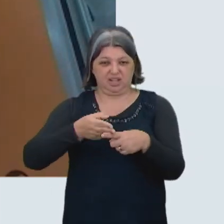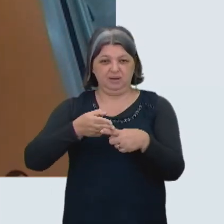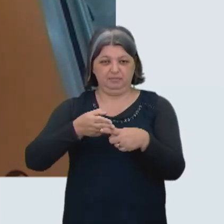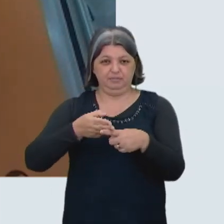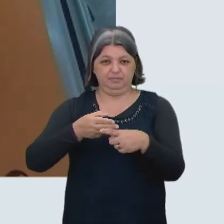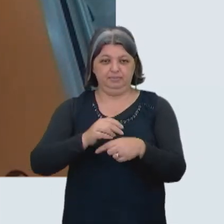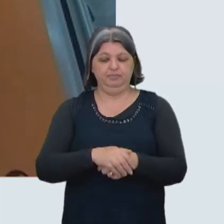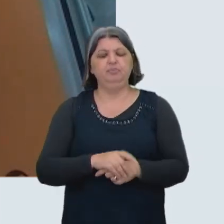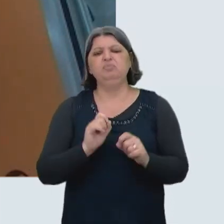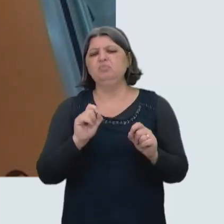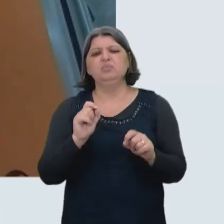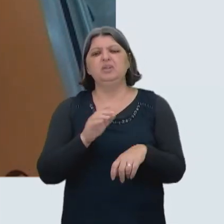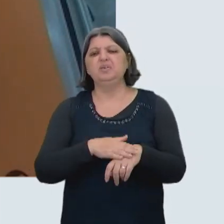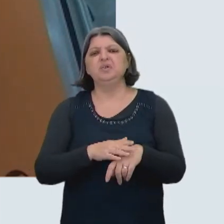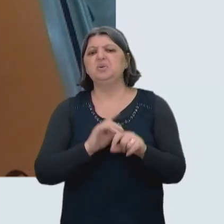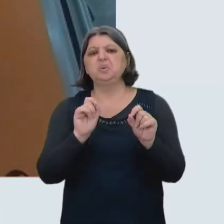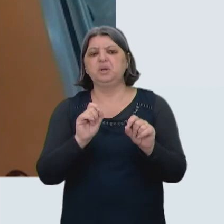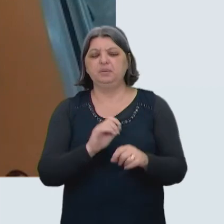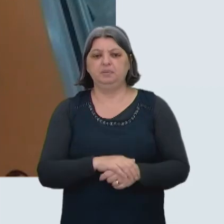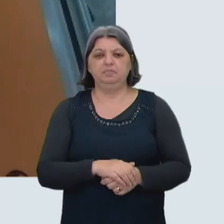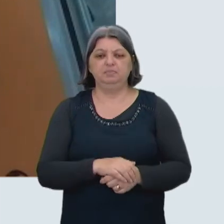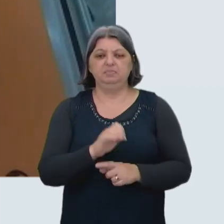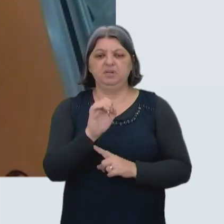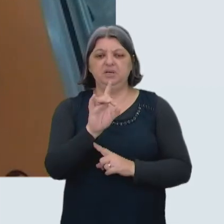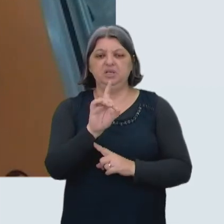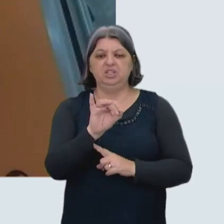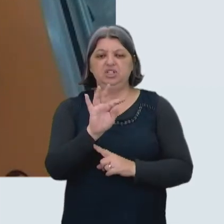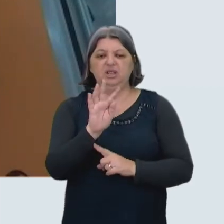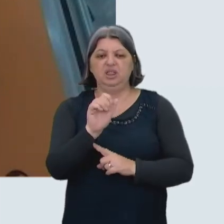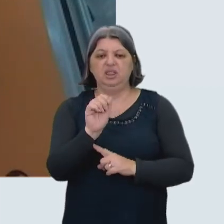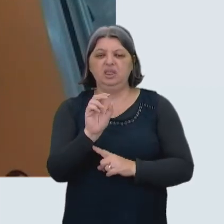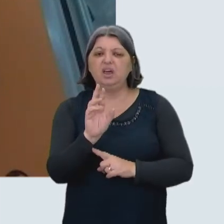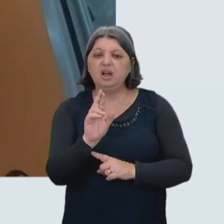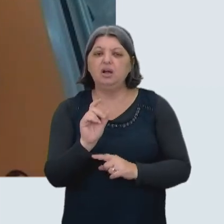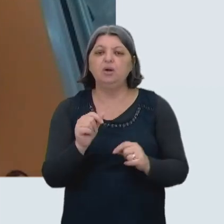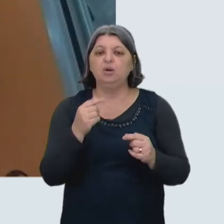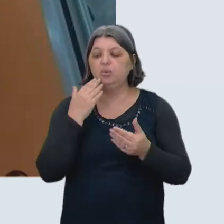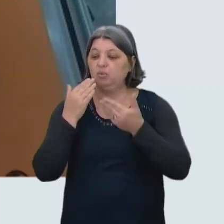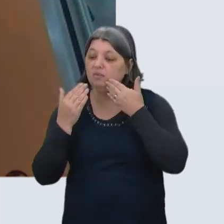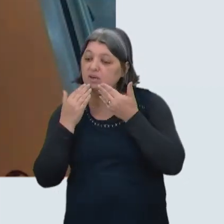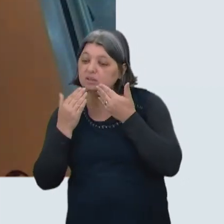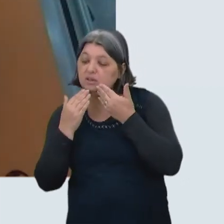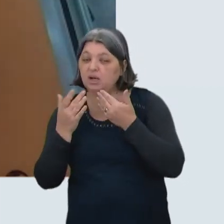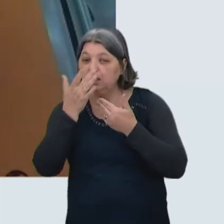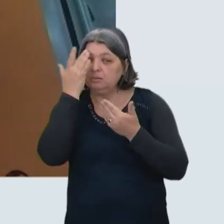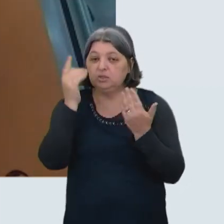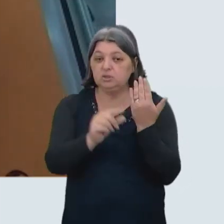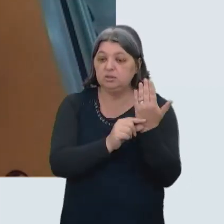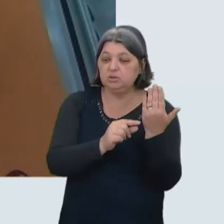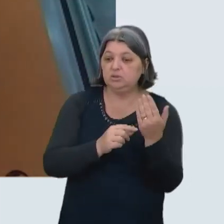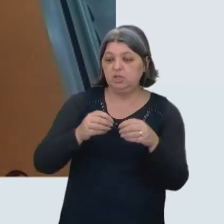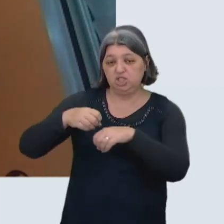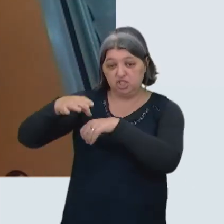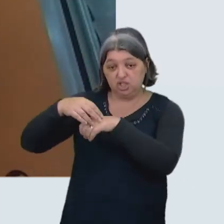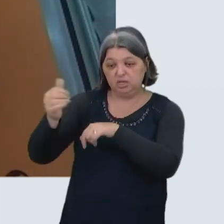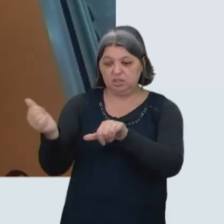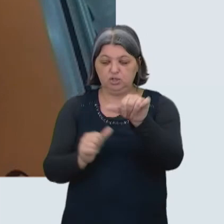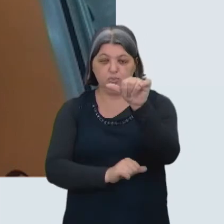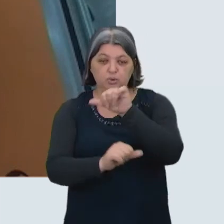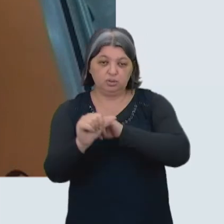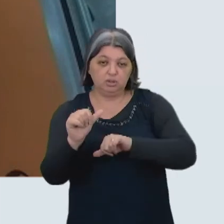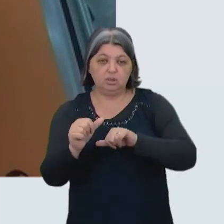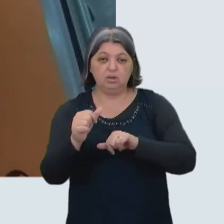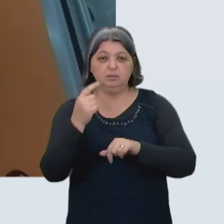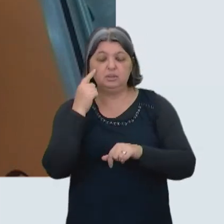que seria isso? Editar o texto seria conversar com o autor, sugerir algumas modificações, né, buscando uma